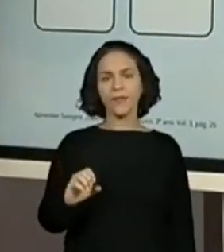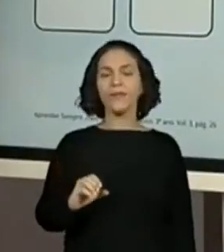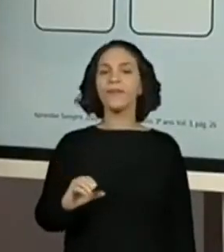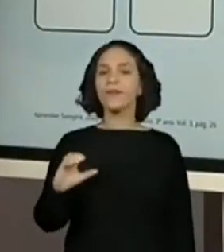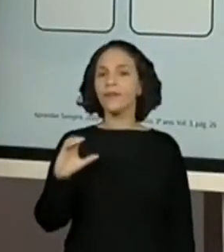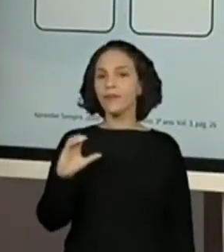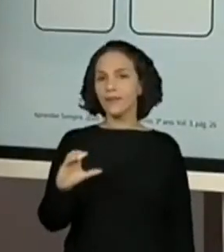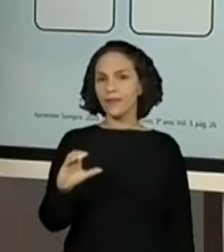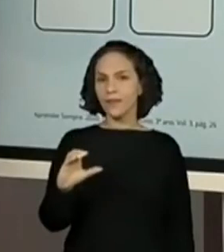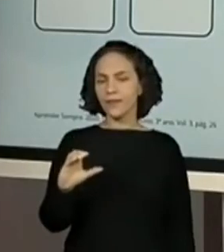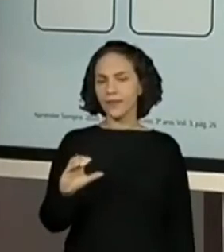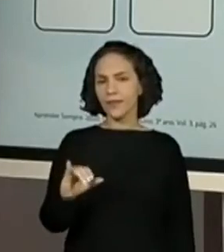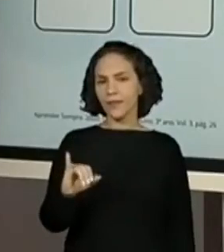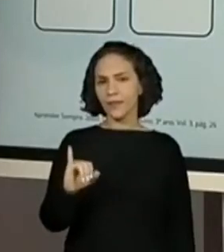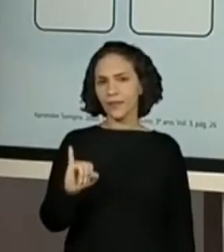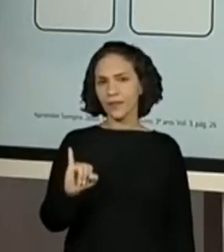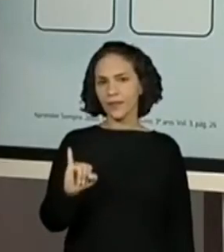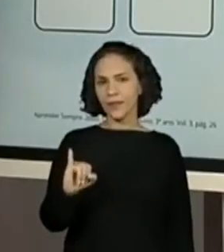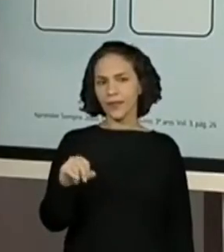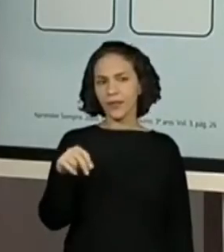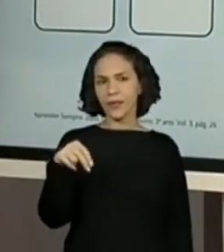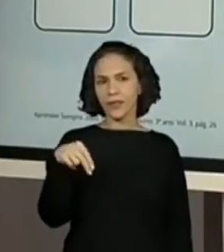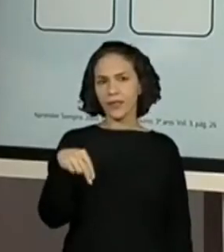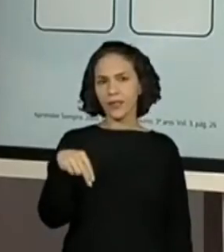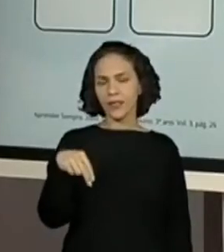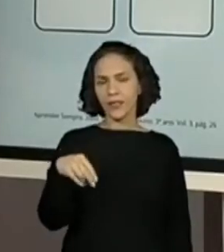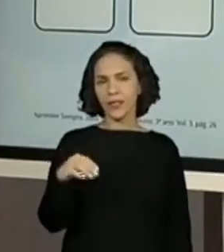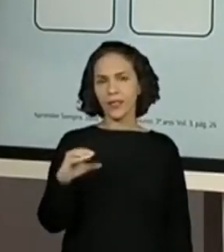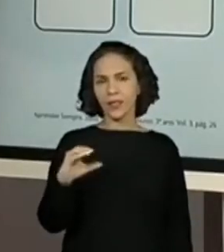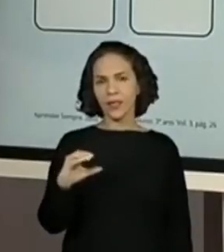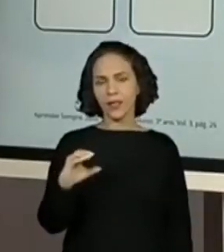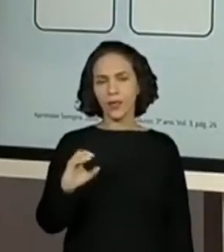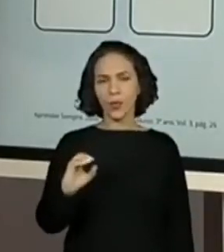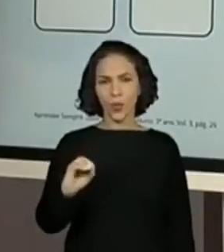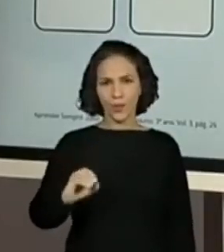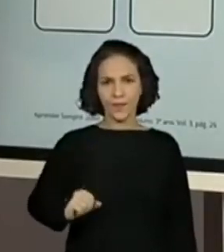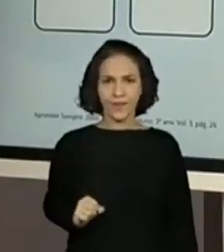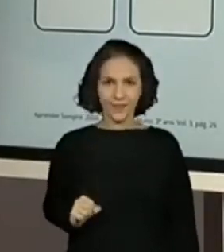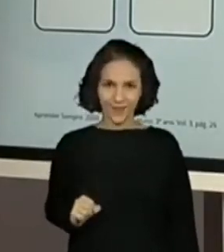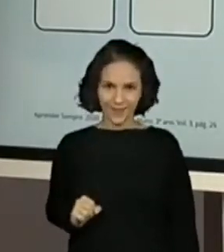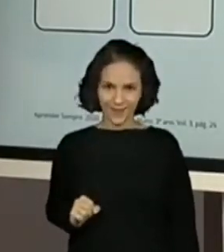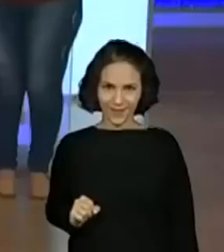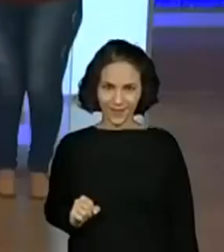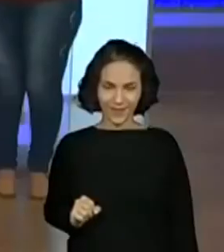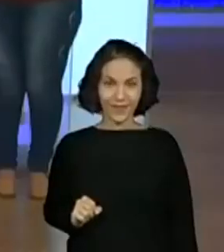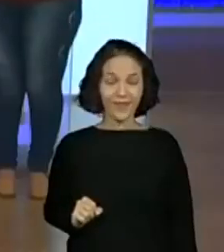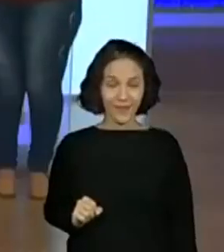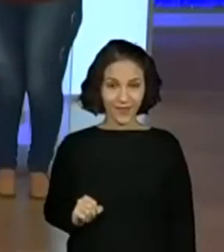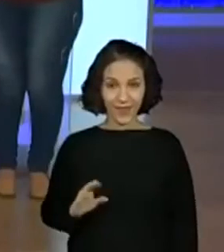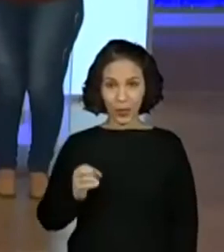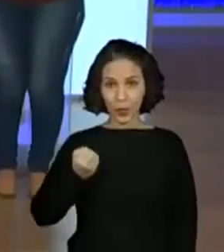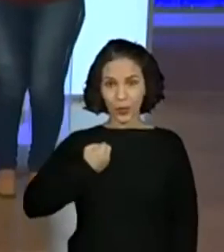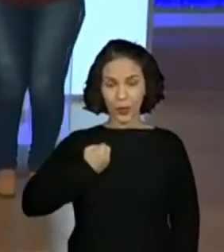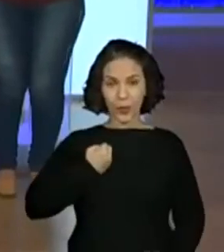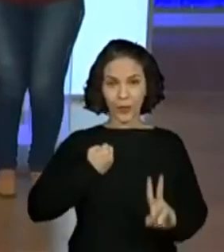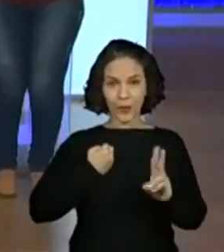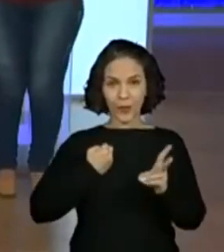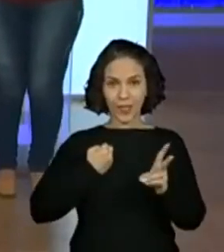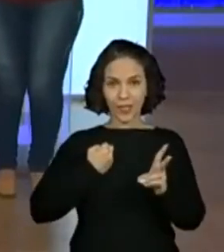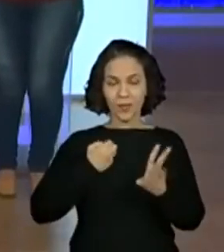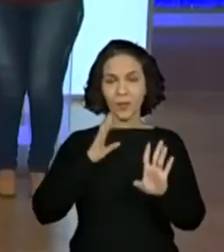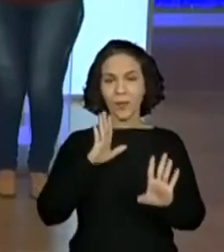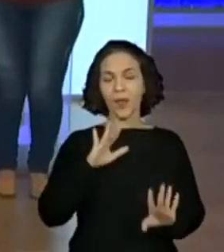para a criançada. É o mesmo algarismo. Cada repetido. Um numa posição diferente, né? Exatamente. E tem